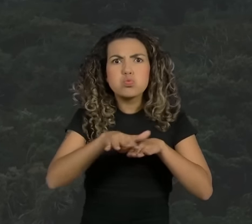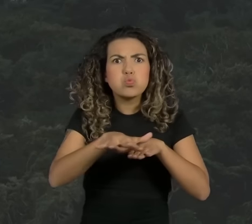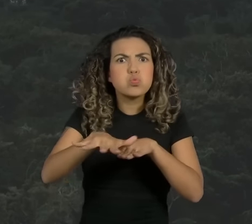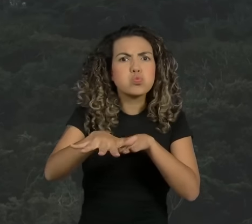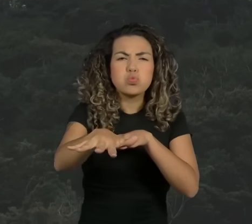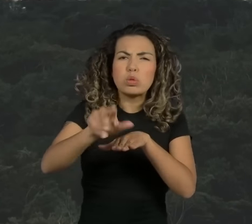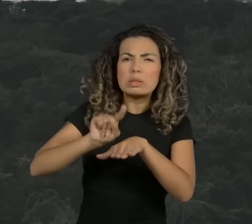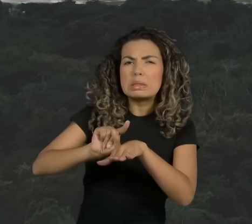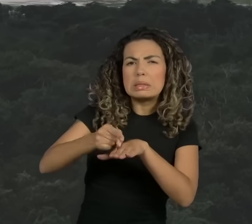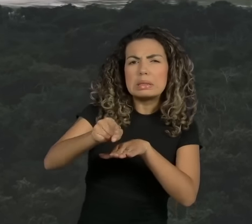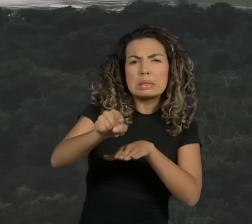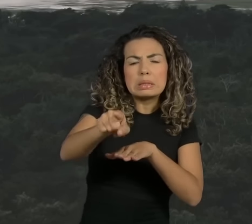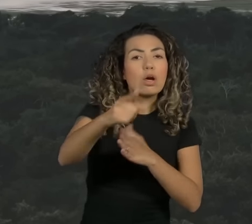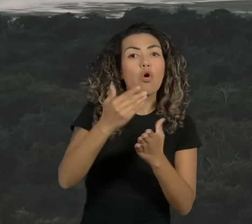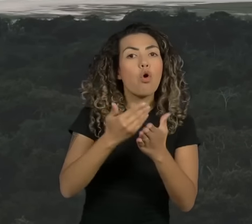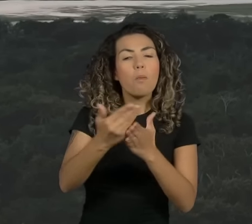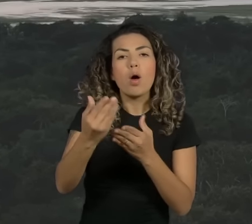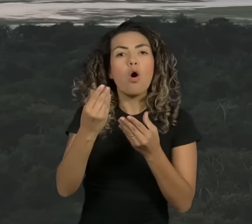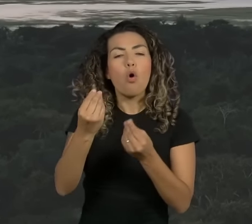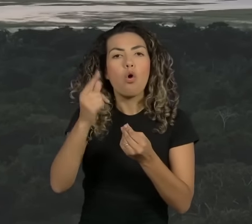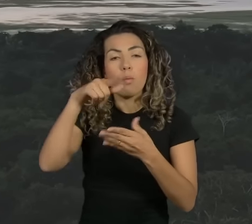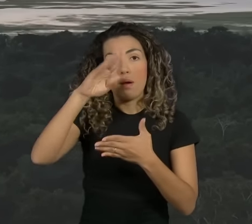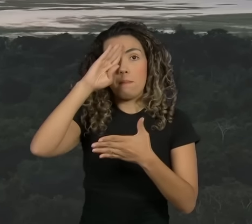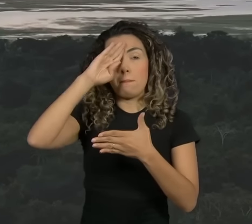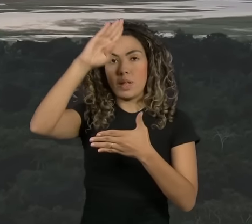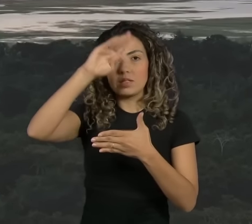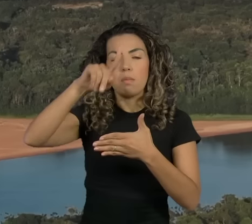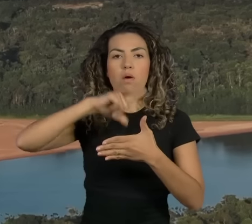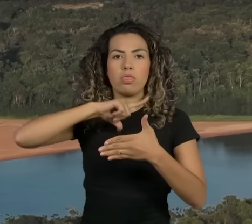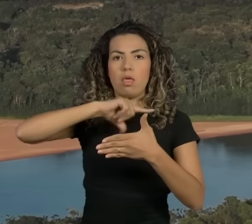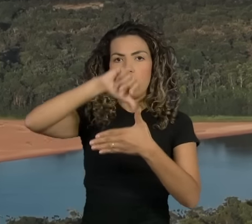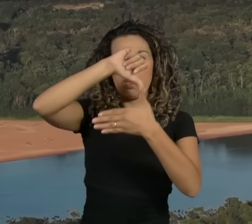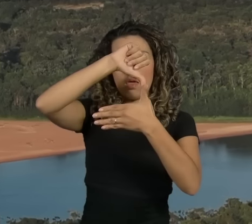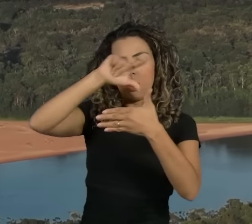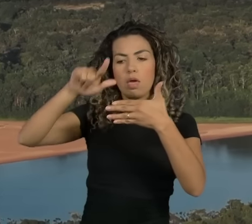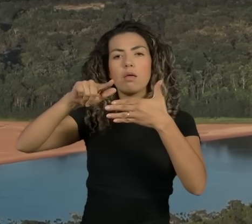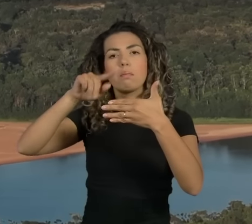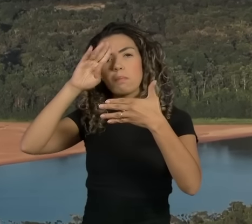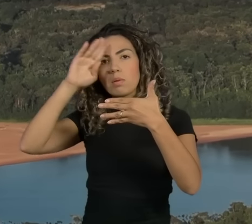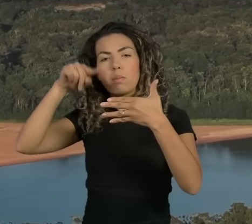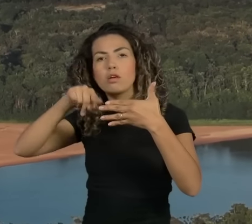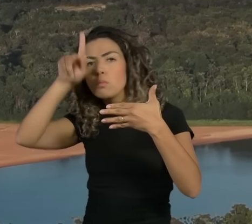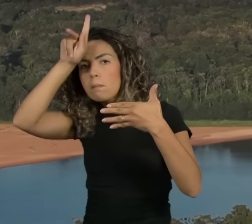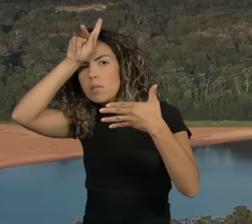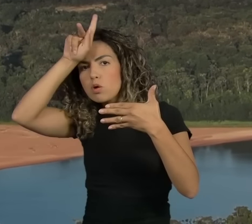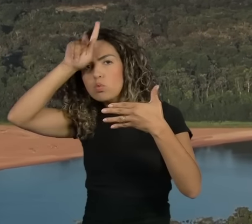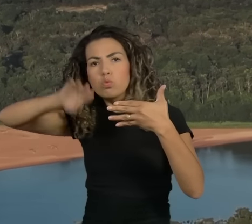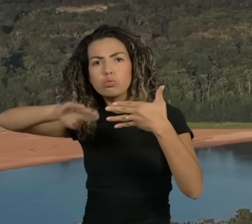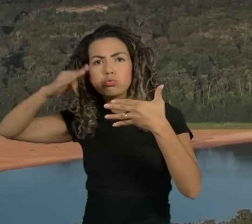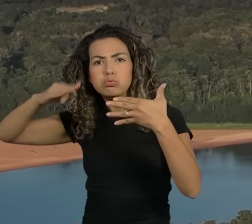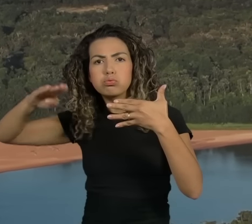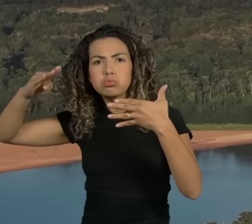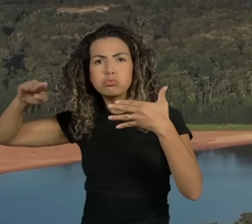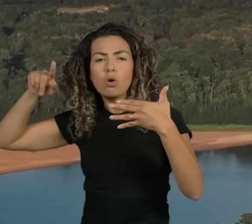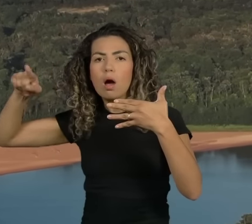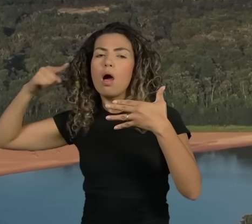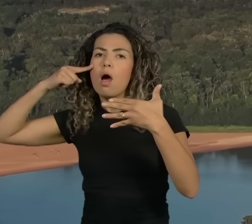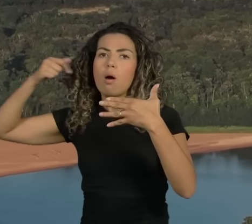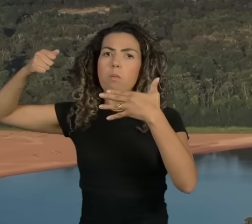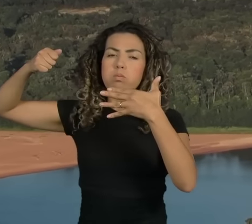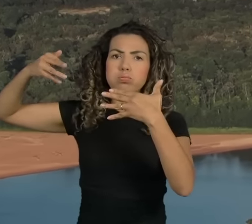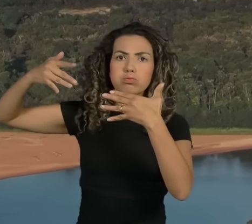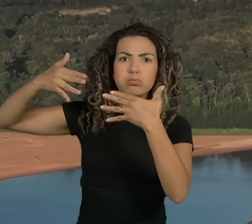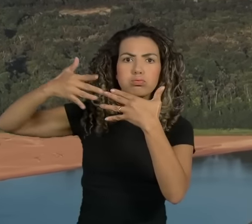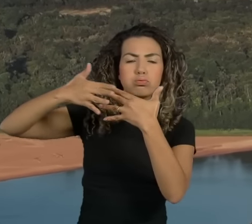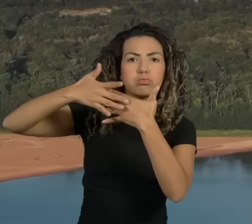dos Andes, no Peru, e deságua no Oceano Atlântico, próximo à Ilha do Marajó, no Pará. Ao longo do trajeto de